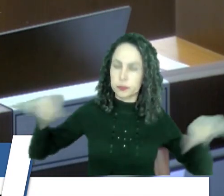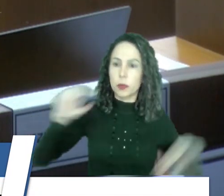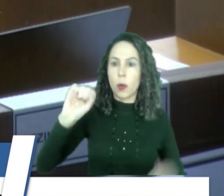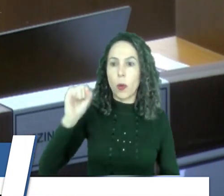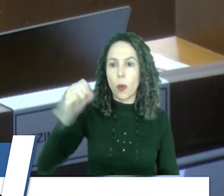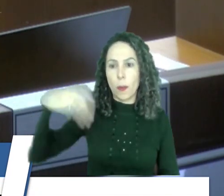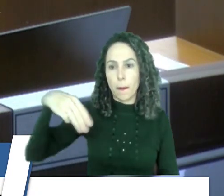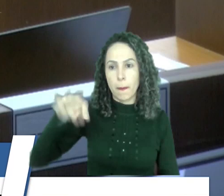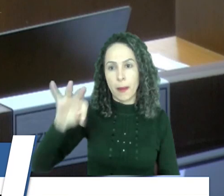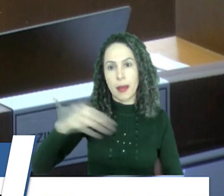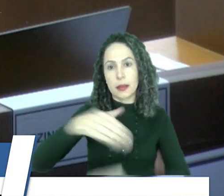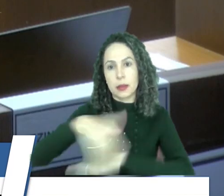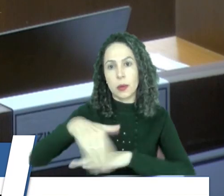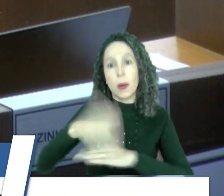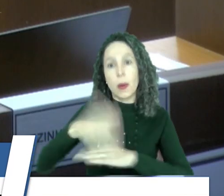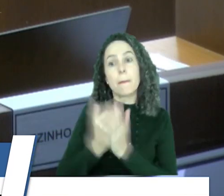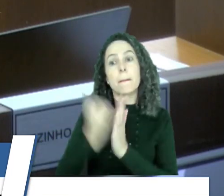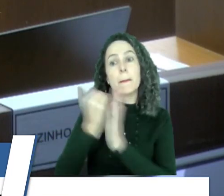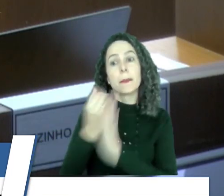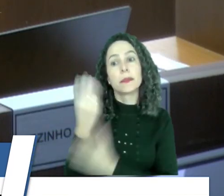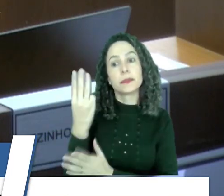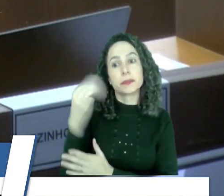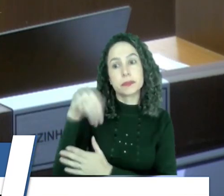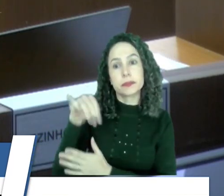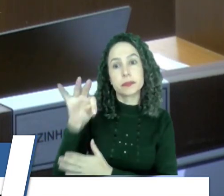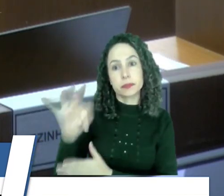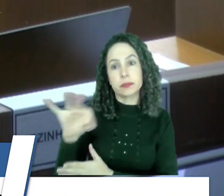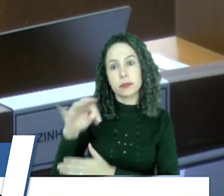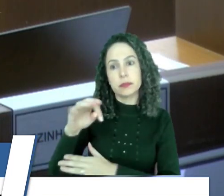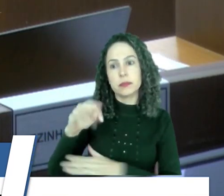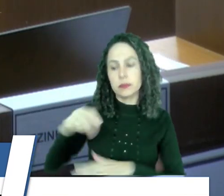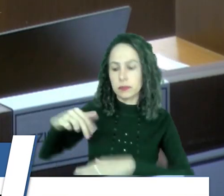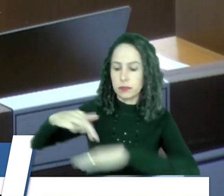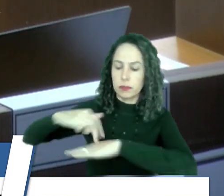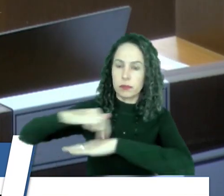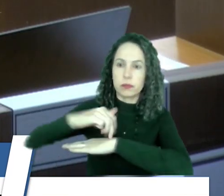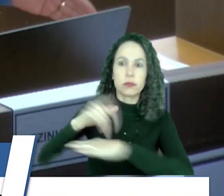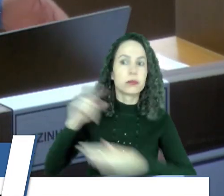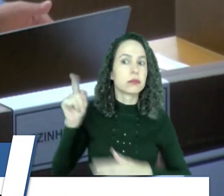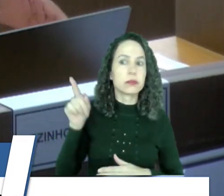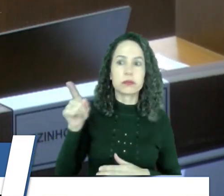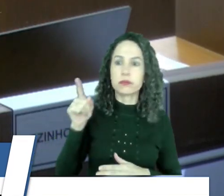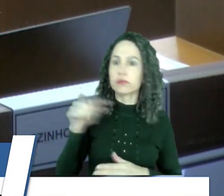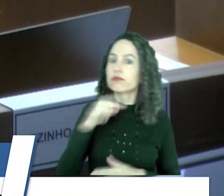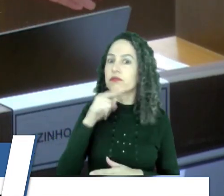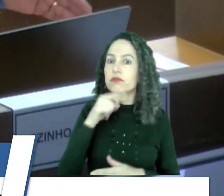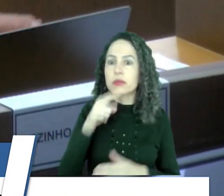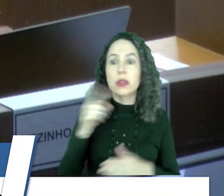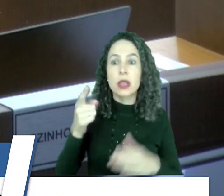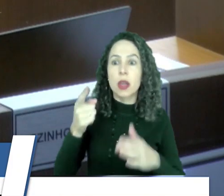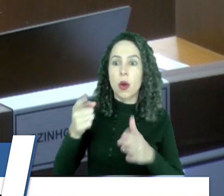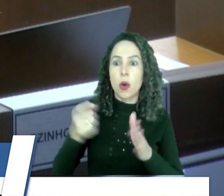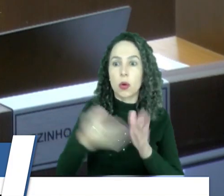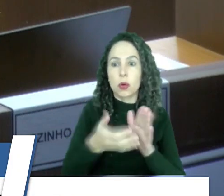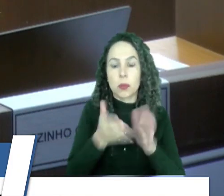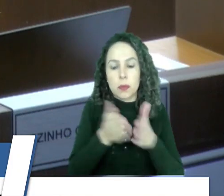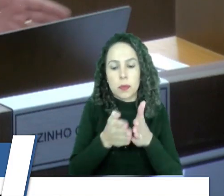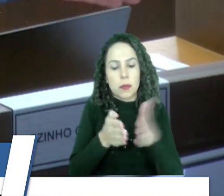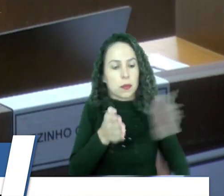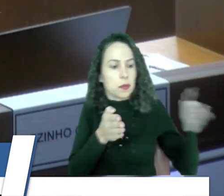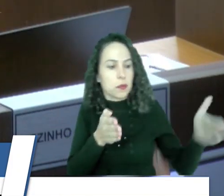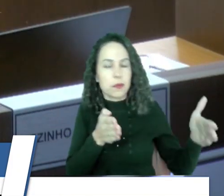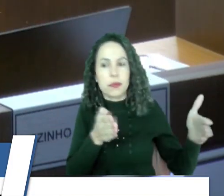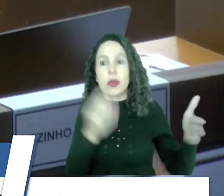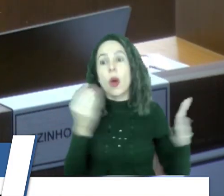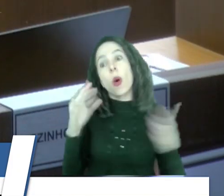e mais 3 metros da calçada. E lá não dá para fazer, se não desapropriar na área da fazenda ou desapropriar